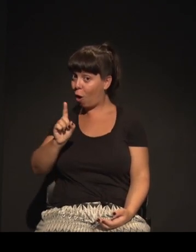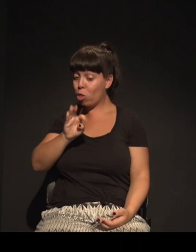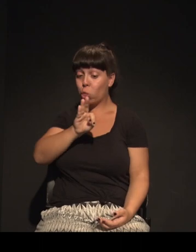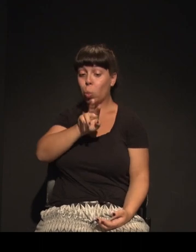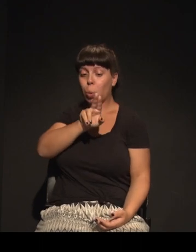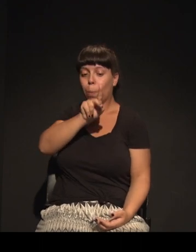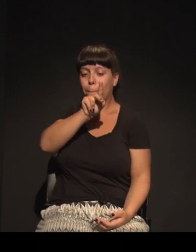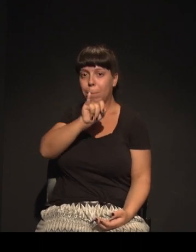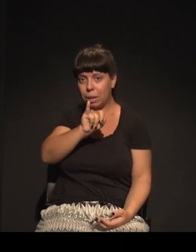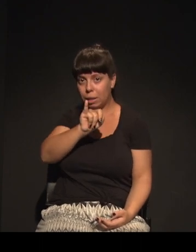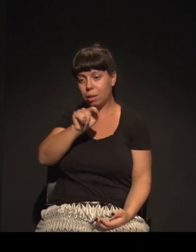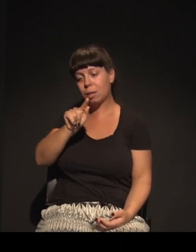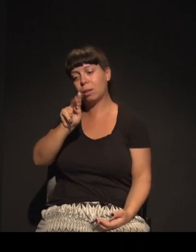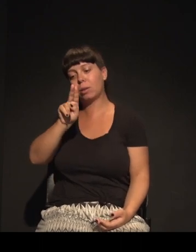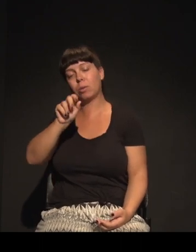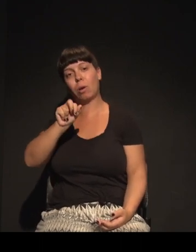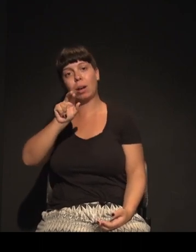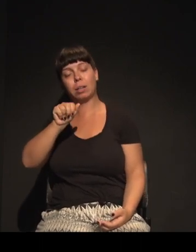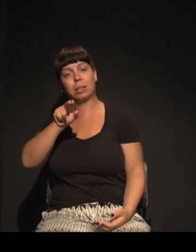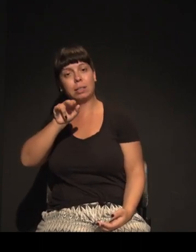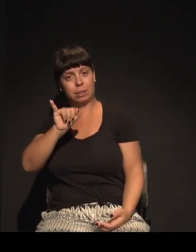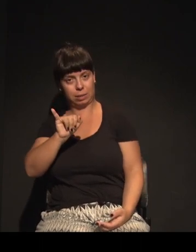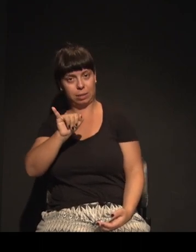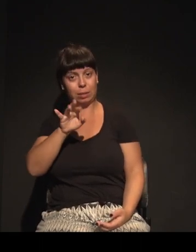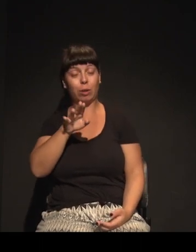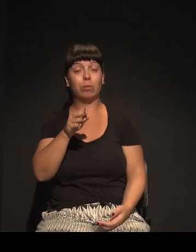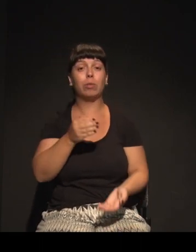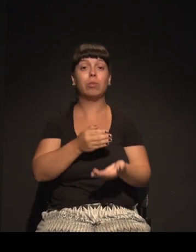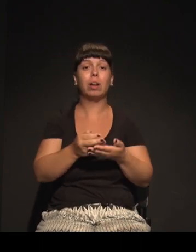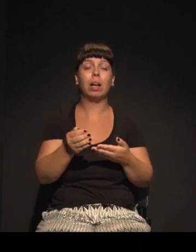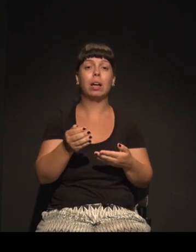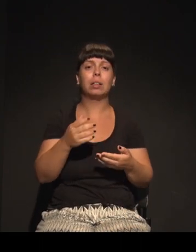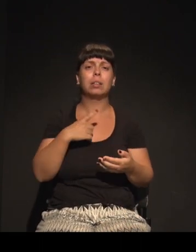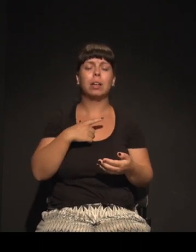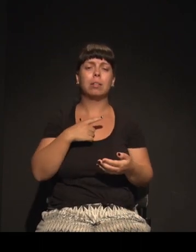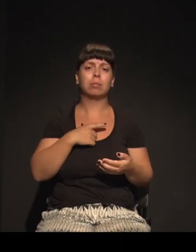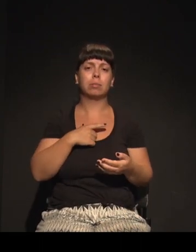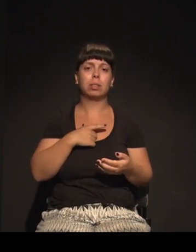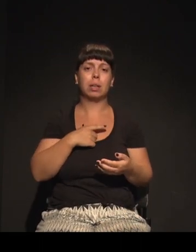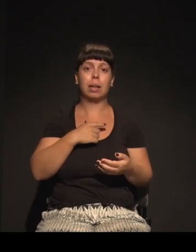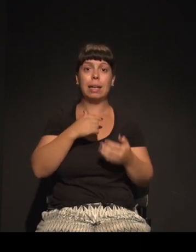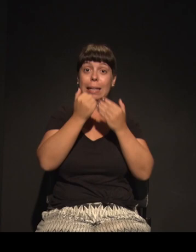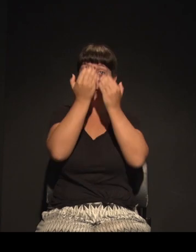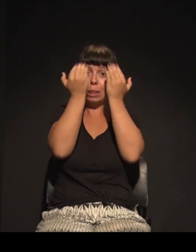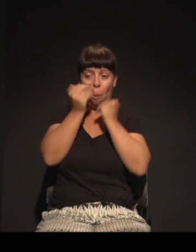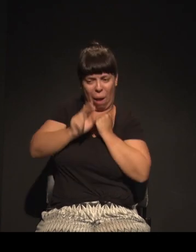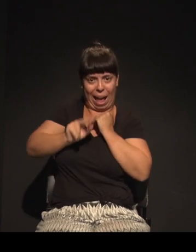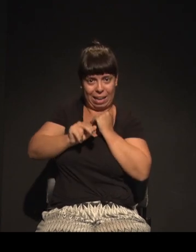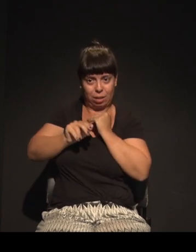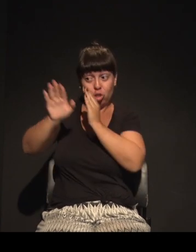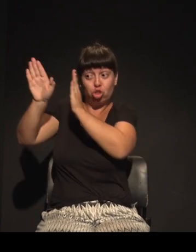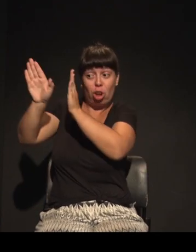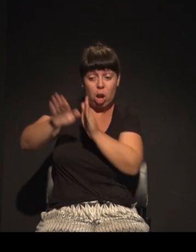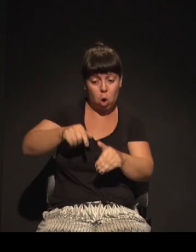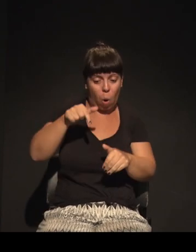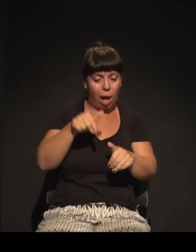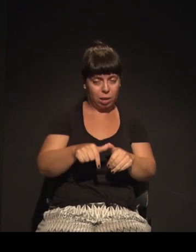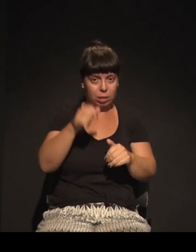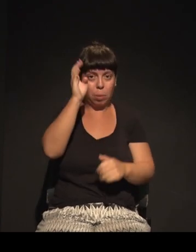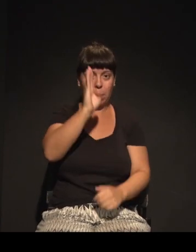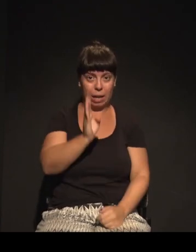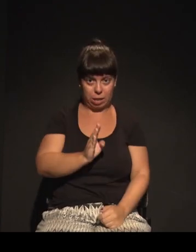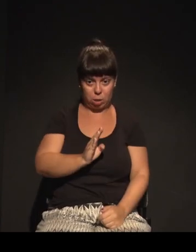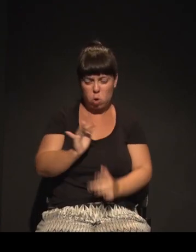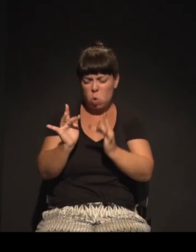começar desde quando os não indígenas chegaram no brasil que faz 500 anos o primeiro contato que eles tiveram foi